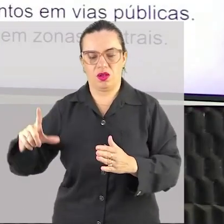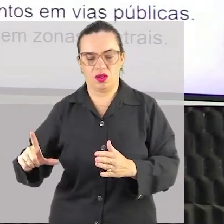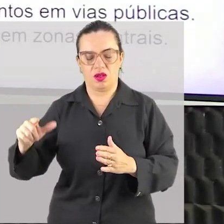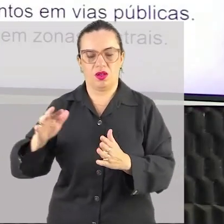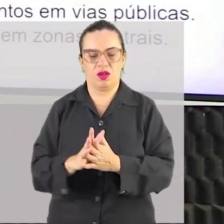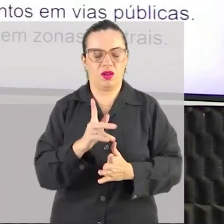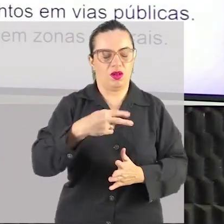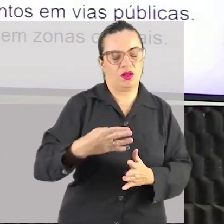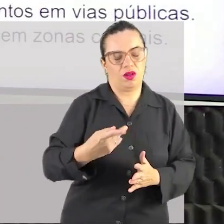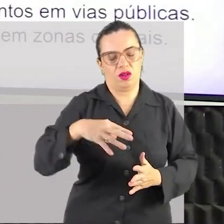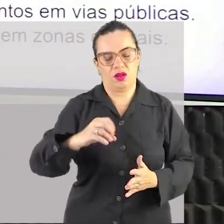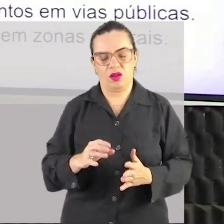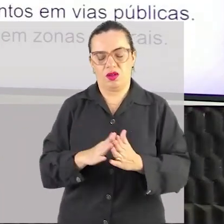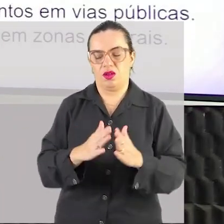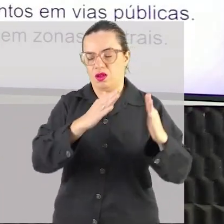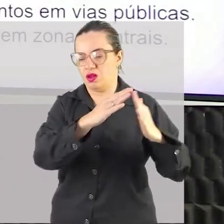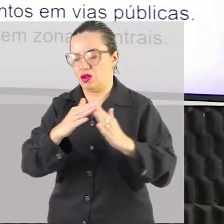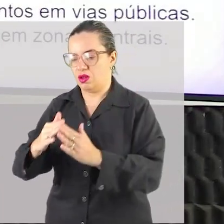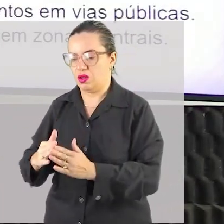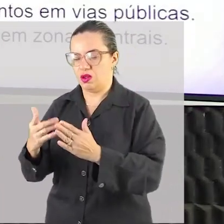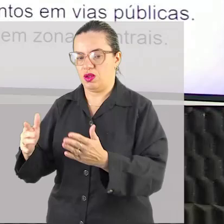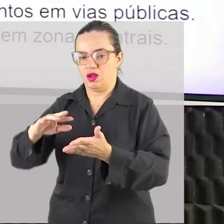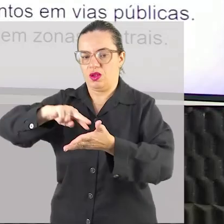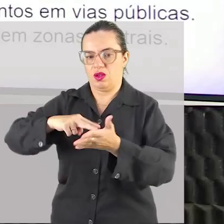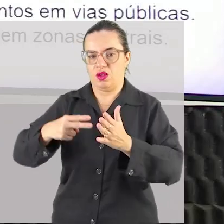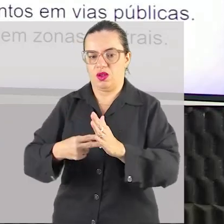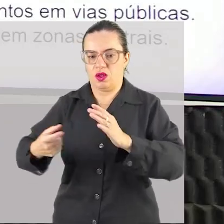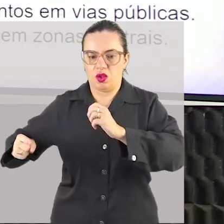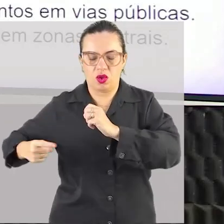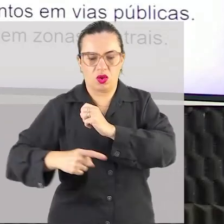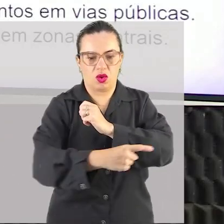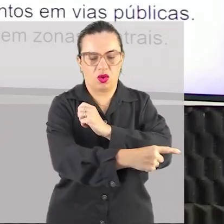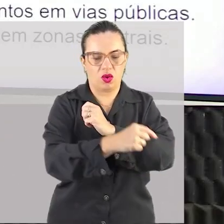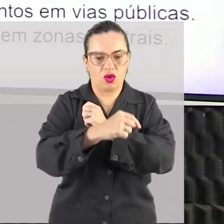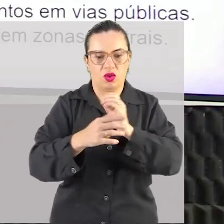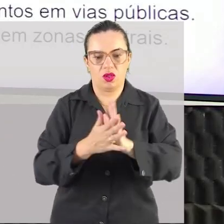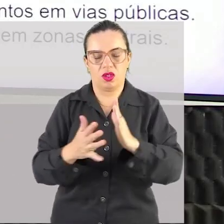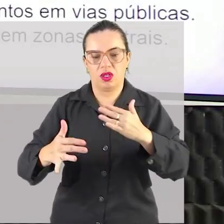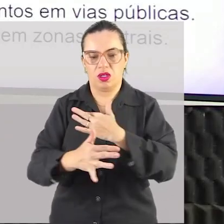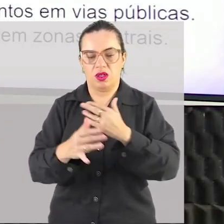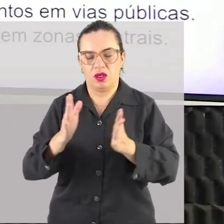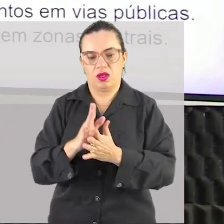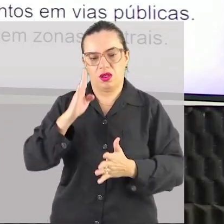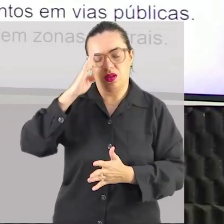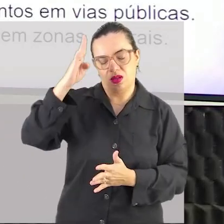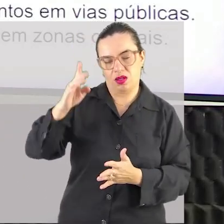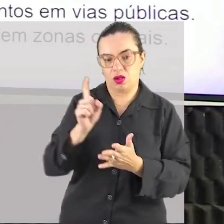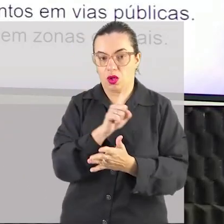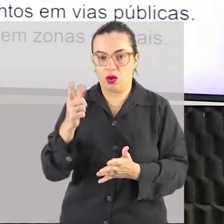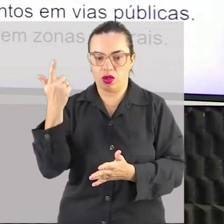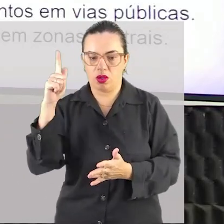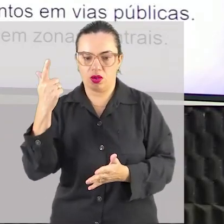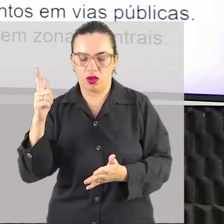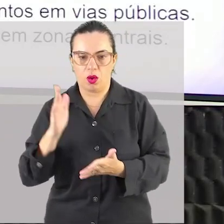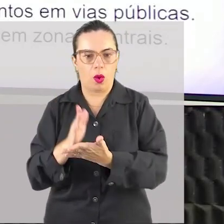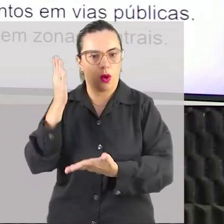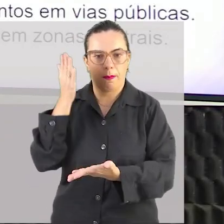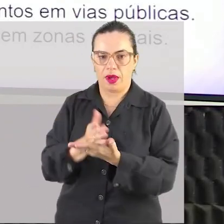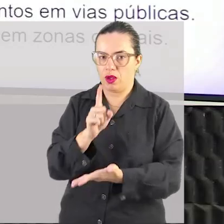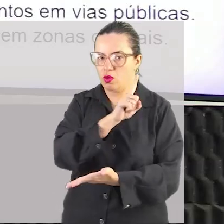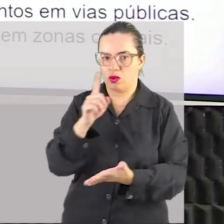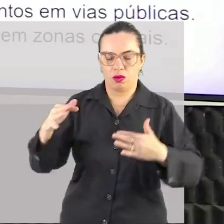periférico significa aquilo que está afastado do centro e não é o centro geográfico tá bom não é o meio da